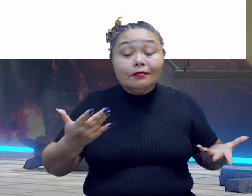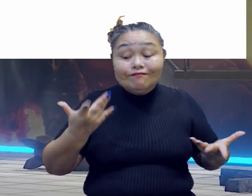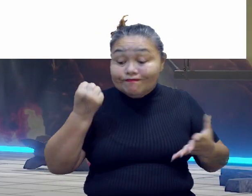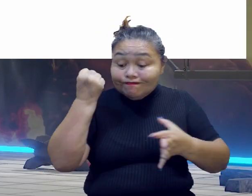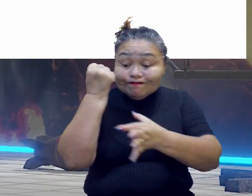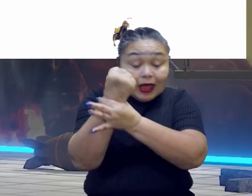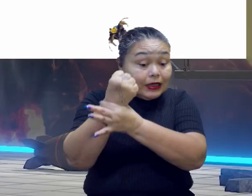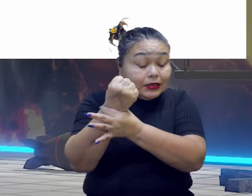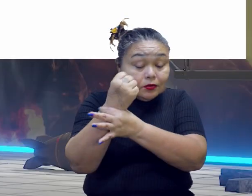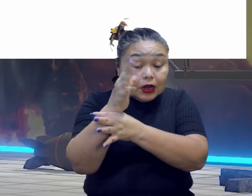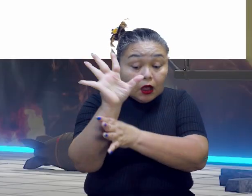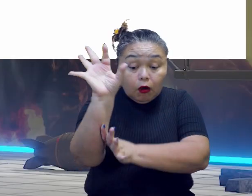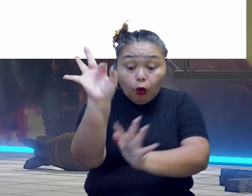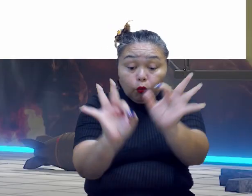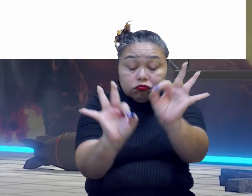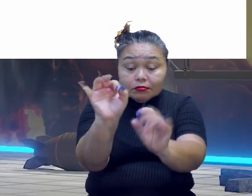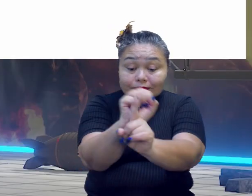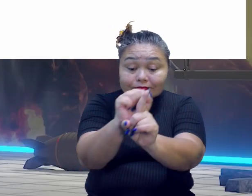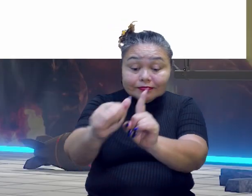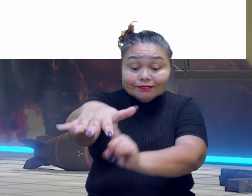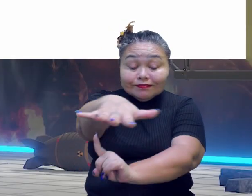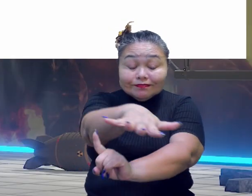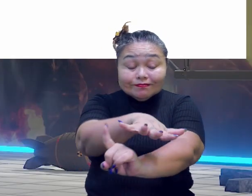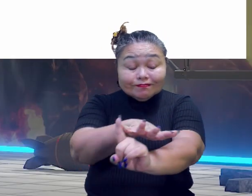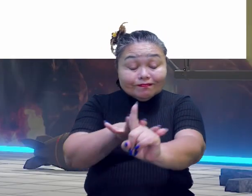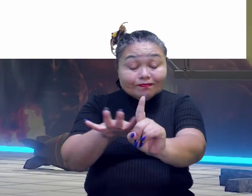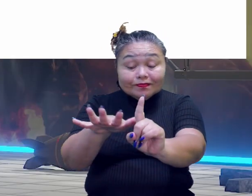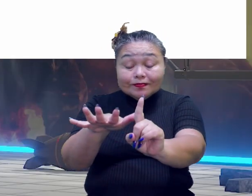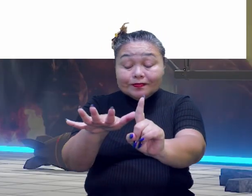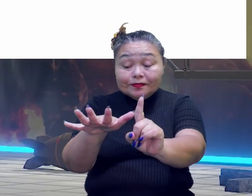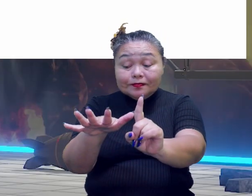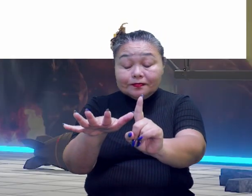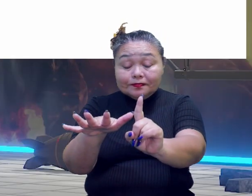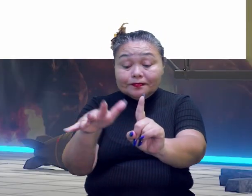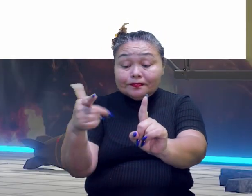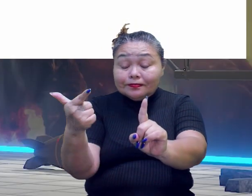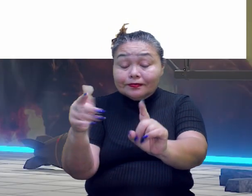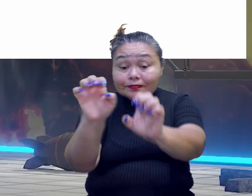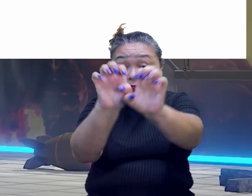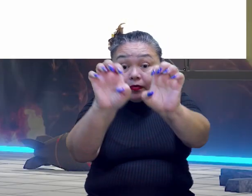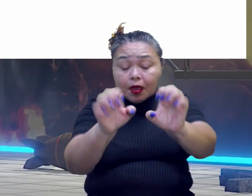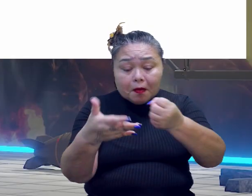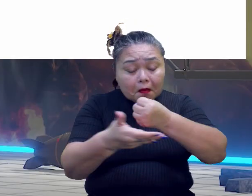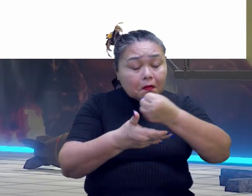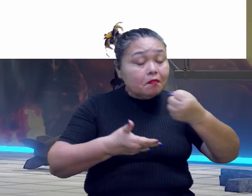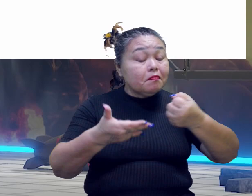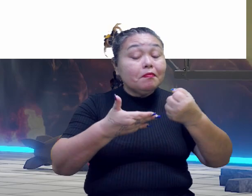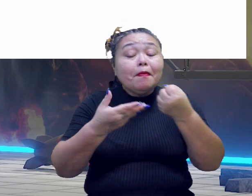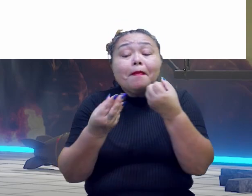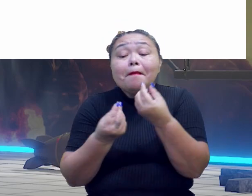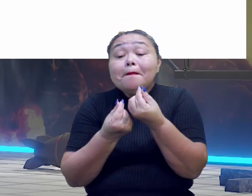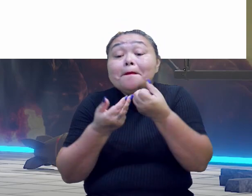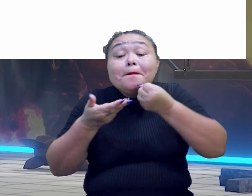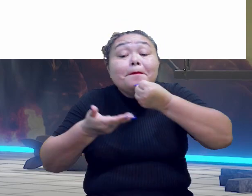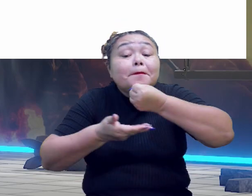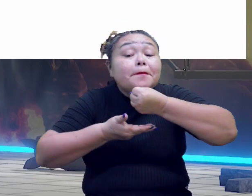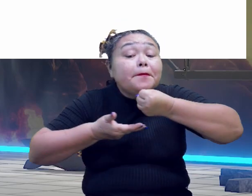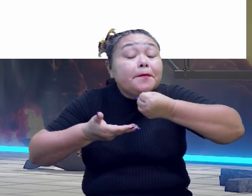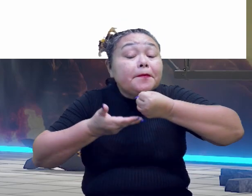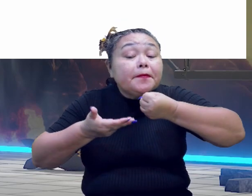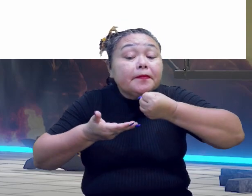assegurar a ordem social se ele não tem essa estrutura básica, essa estrutura mínima?